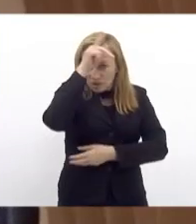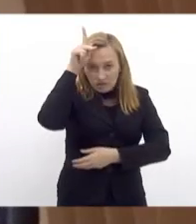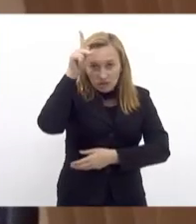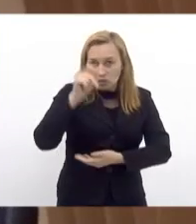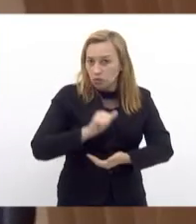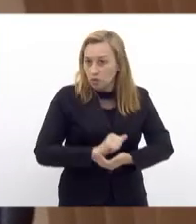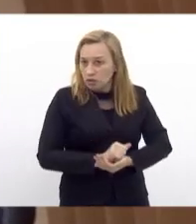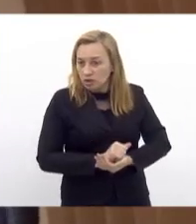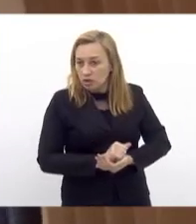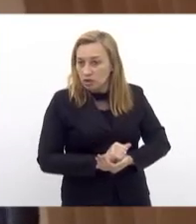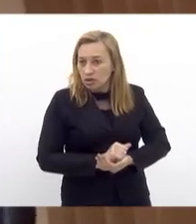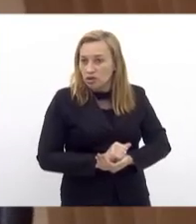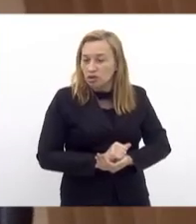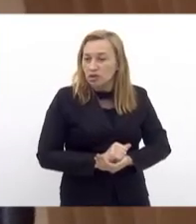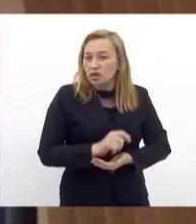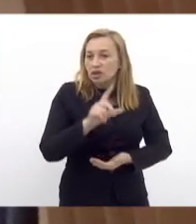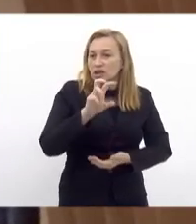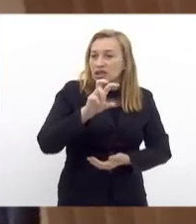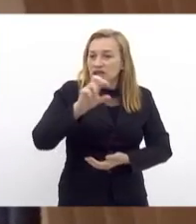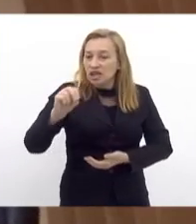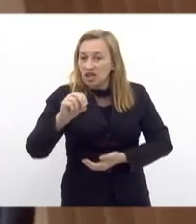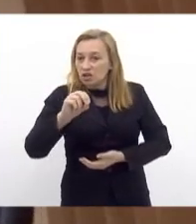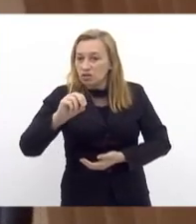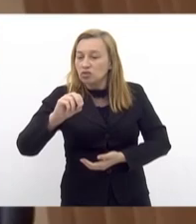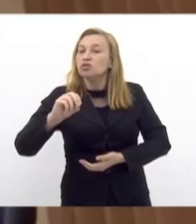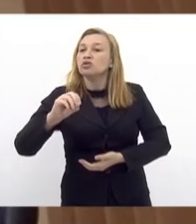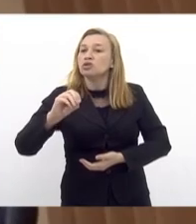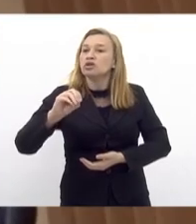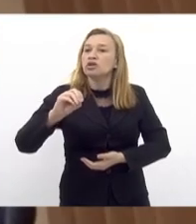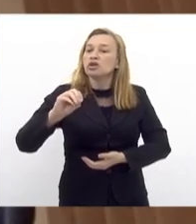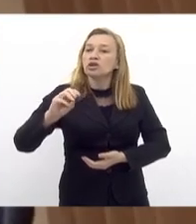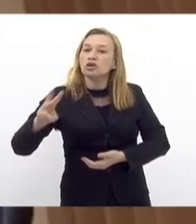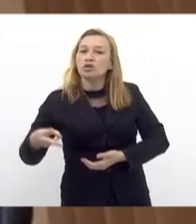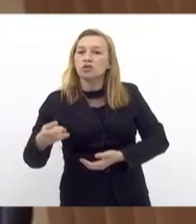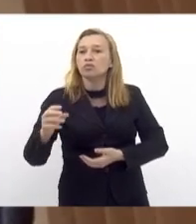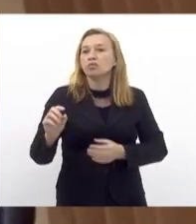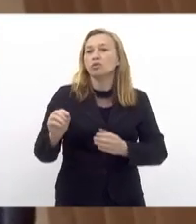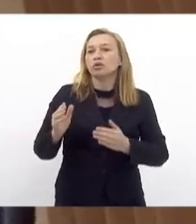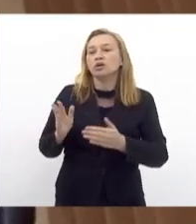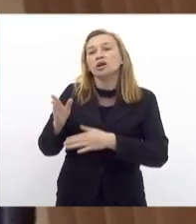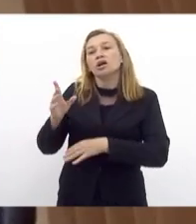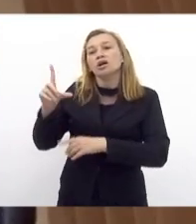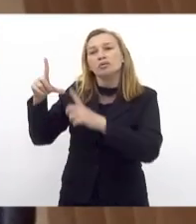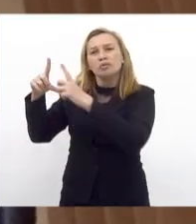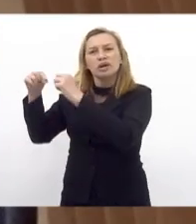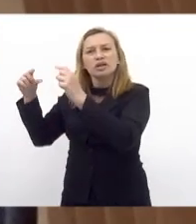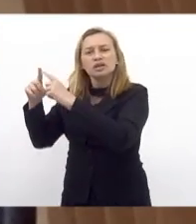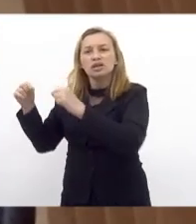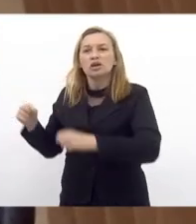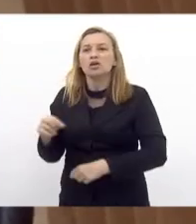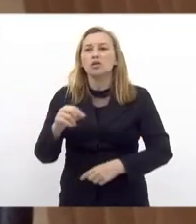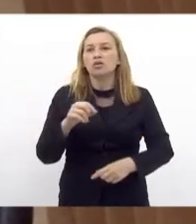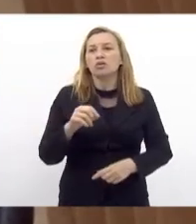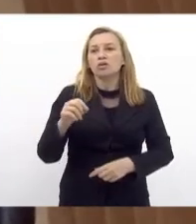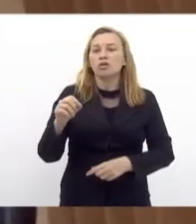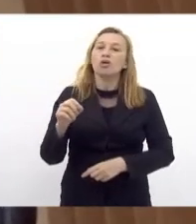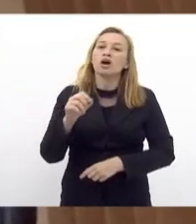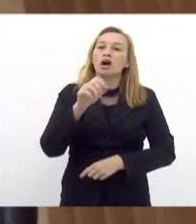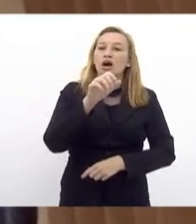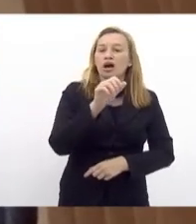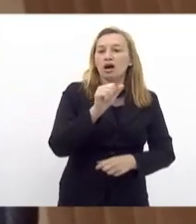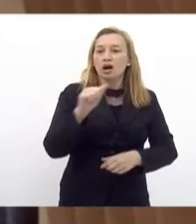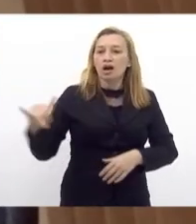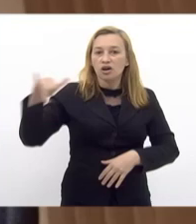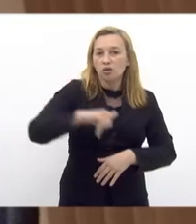de cravar ali o raio de 500 quilômetros, excetuando Brasília, o aeroporto de Santos Dumont consegue sobreviver e